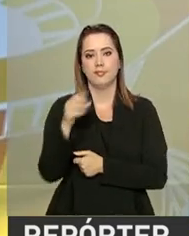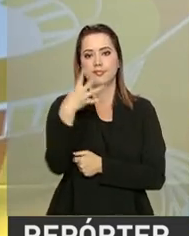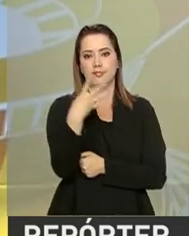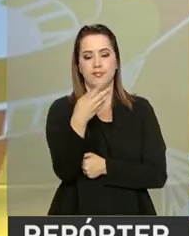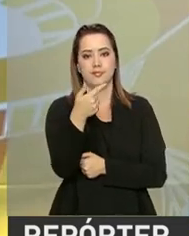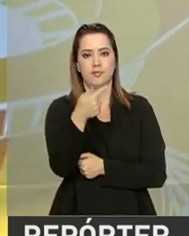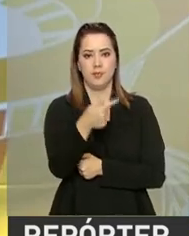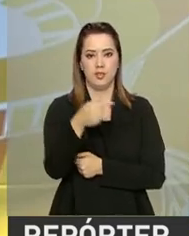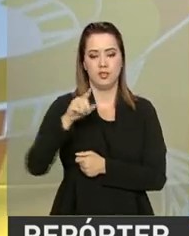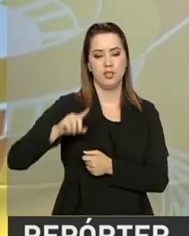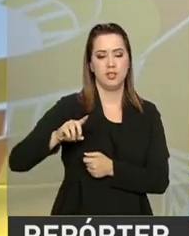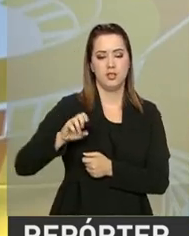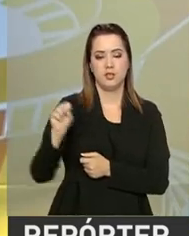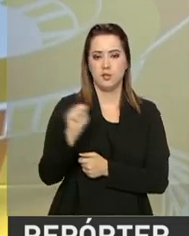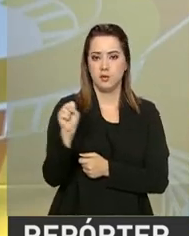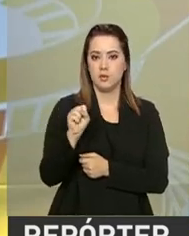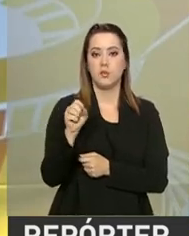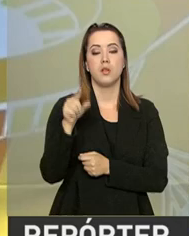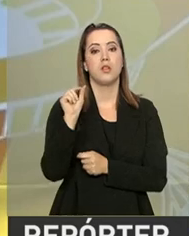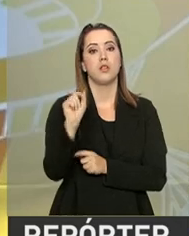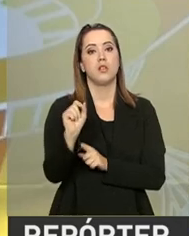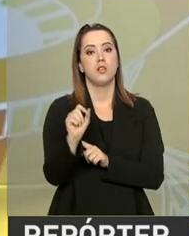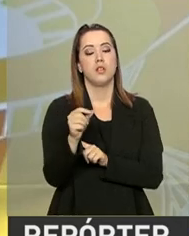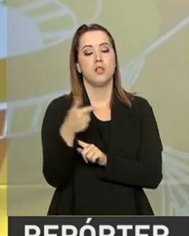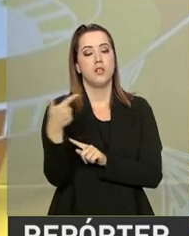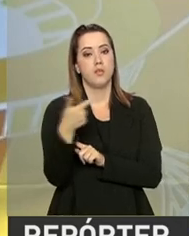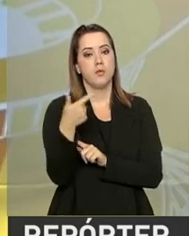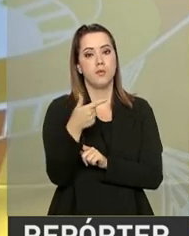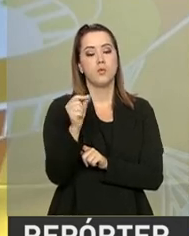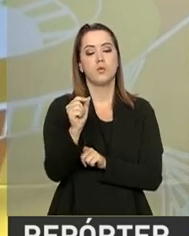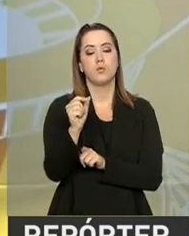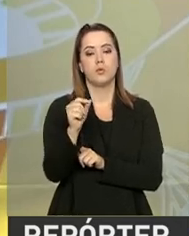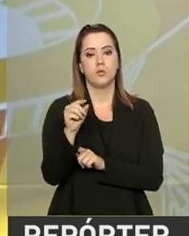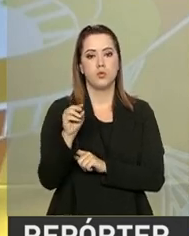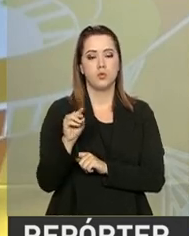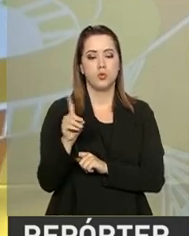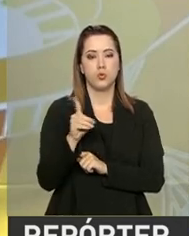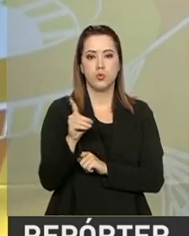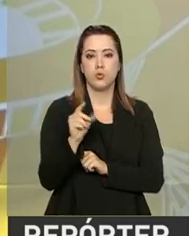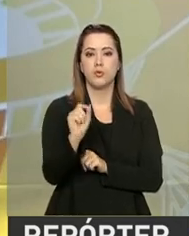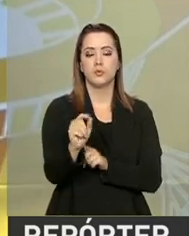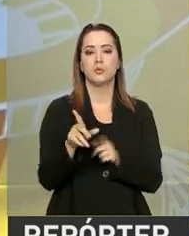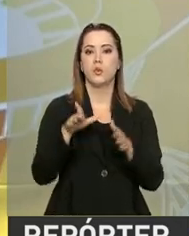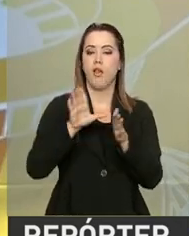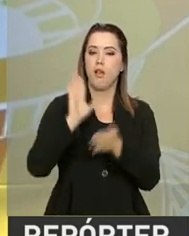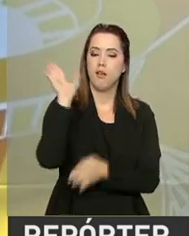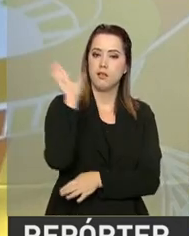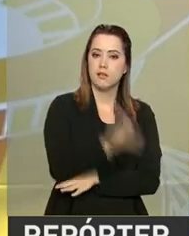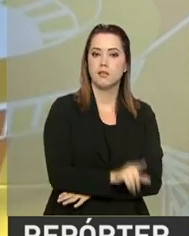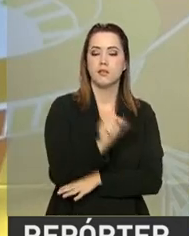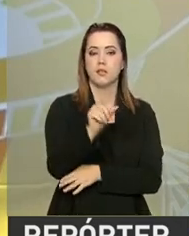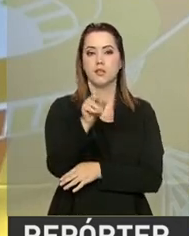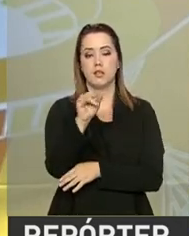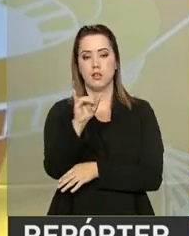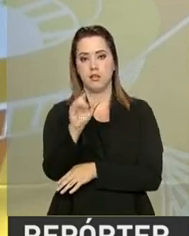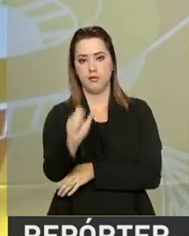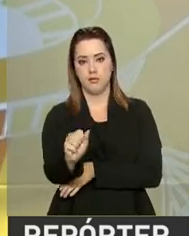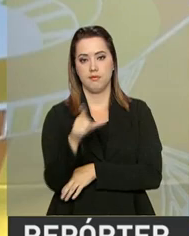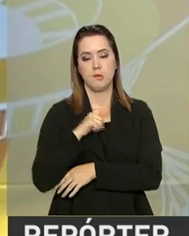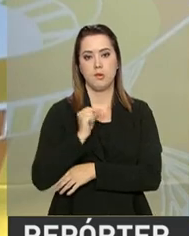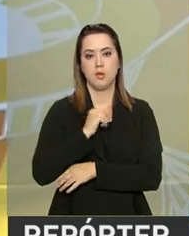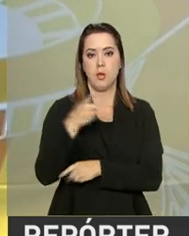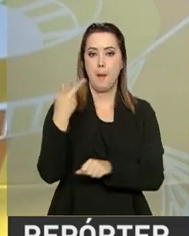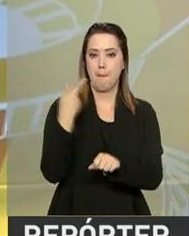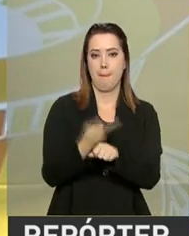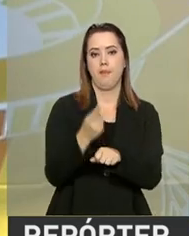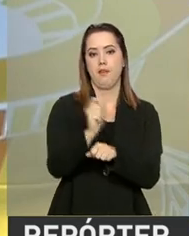47 segundos e 22 décimos. À tarde, Lúcia Teixeira foi prata no judô.